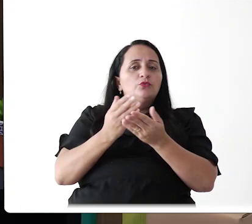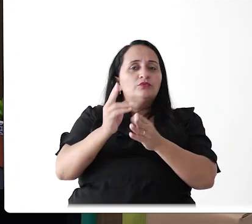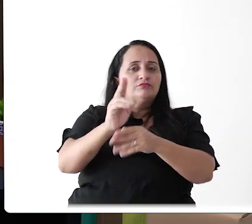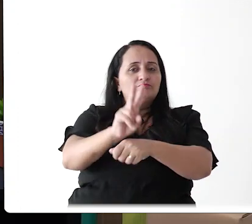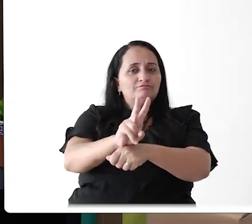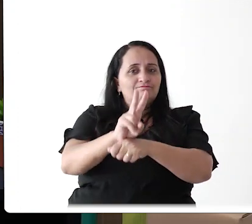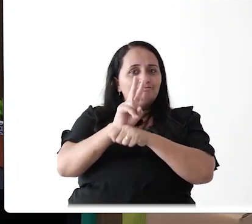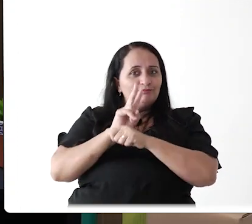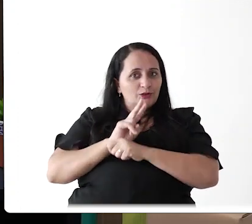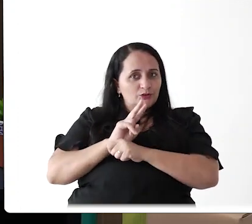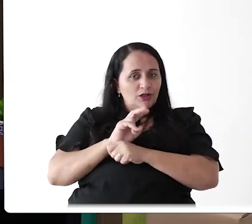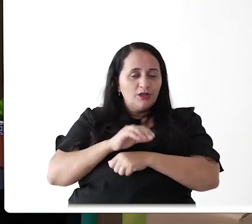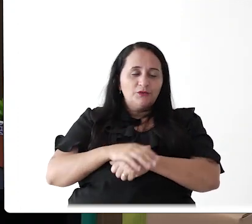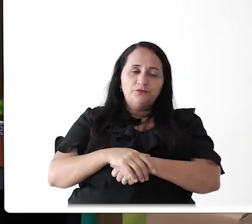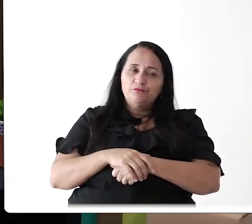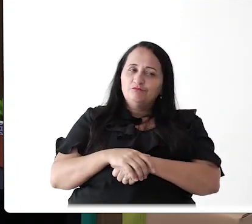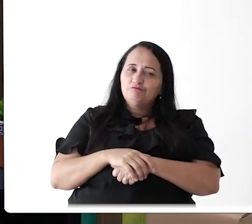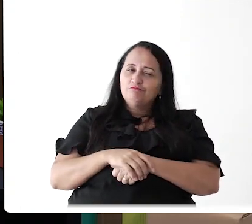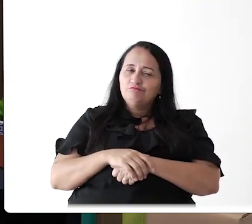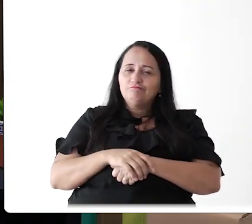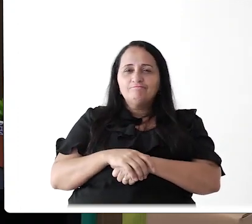expressão logo que indica condição?